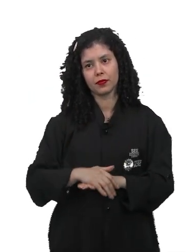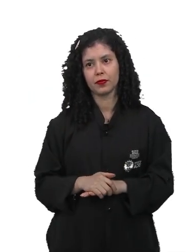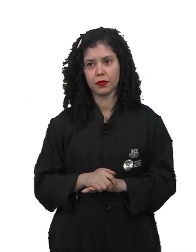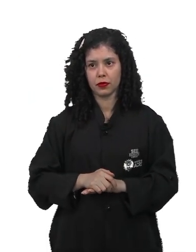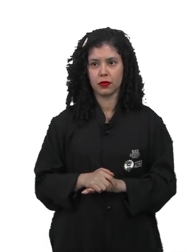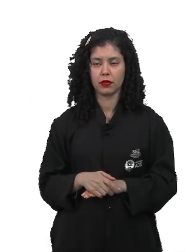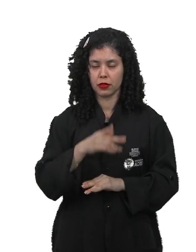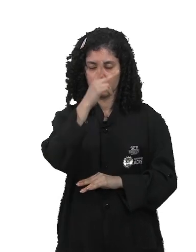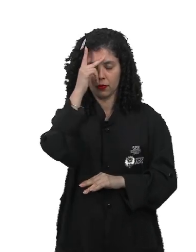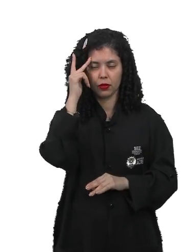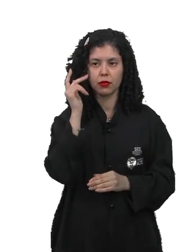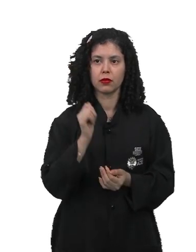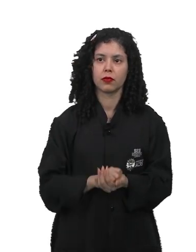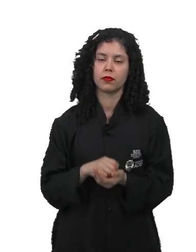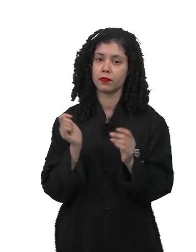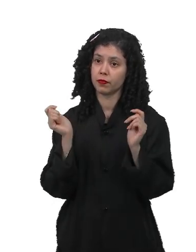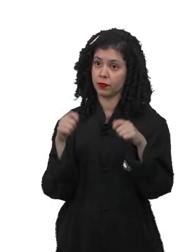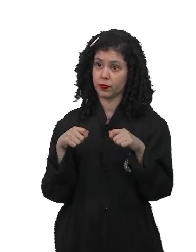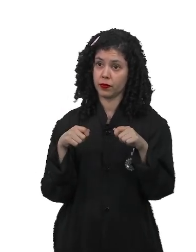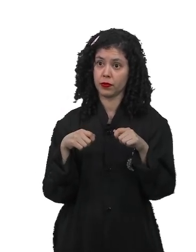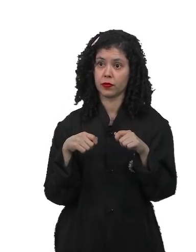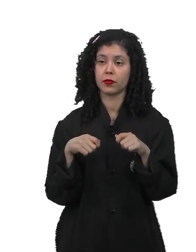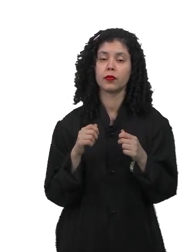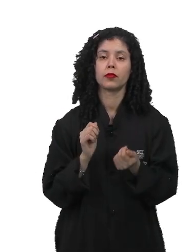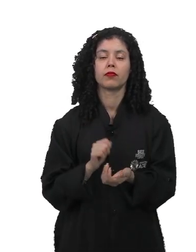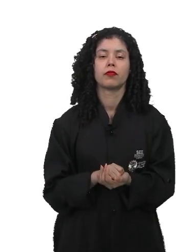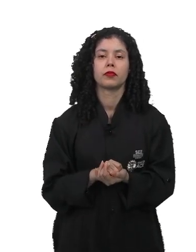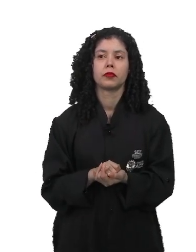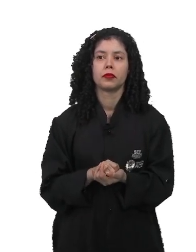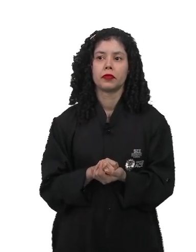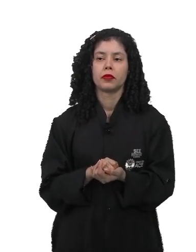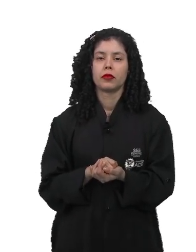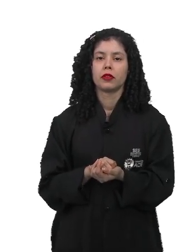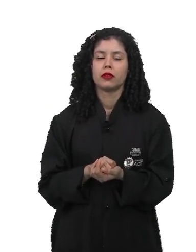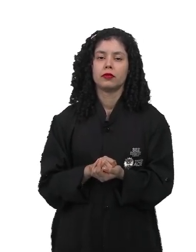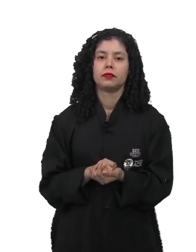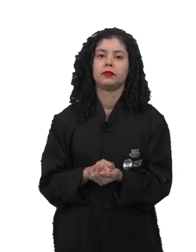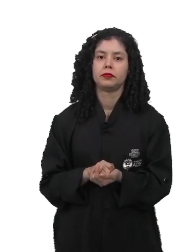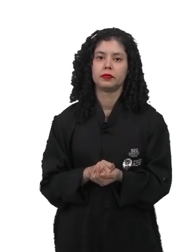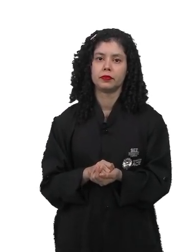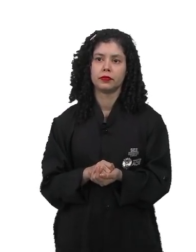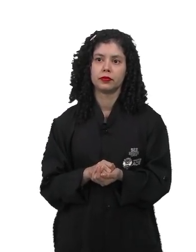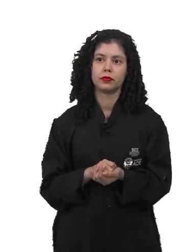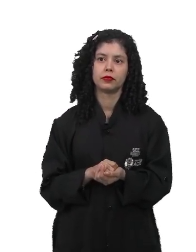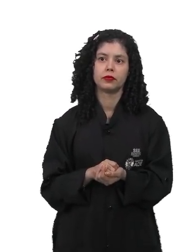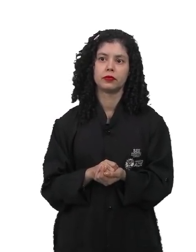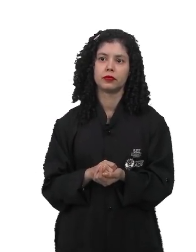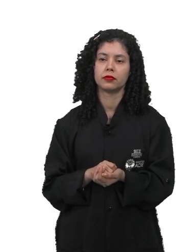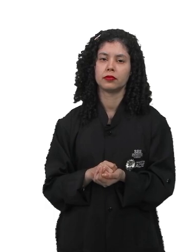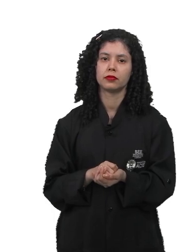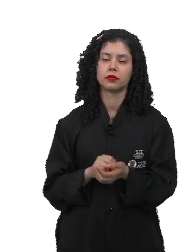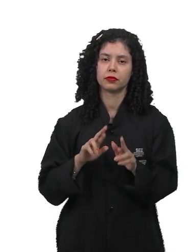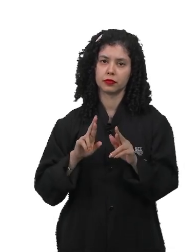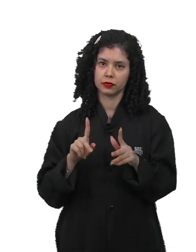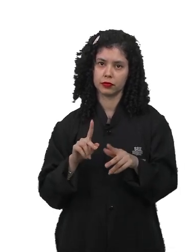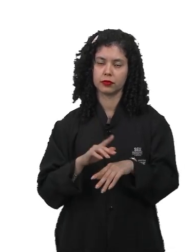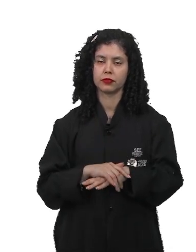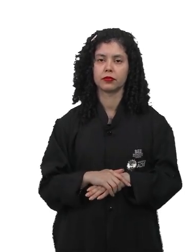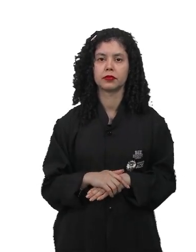caso das pessoas que possuem os recursos de forma mais